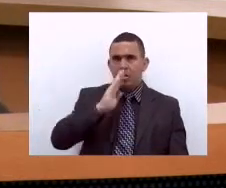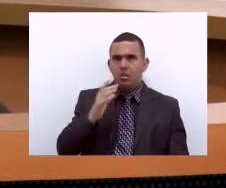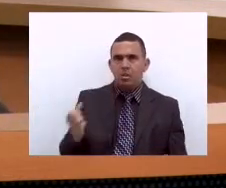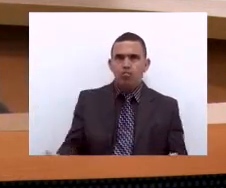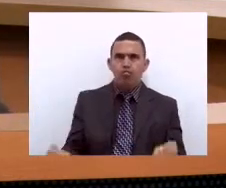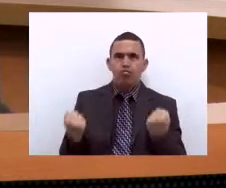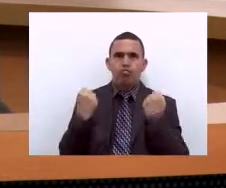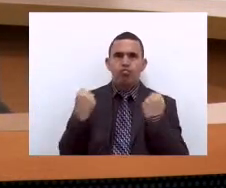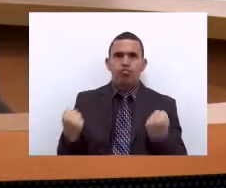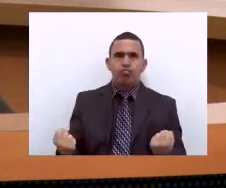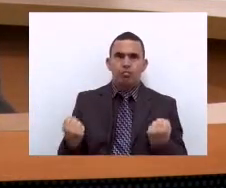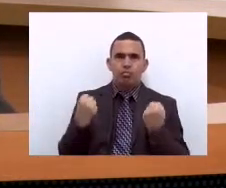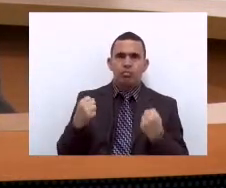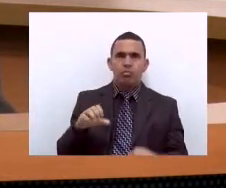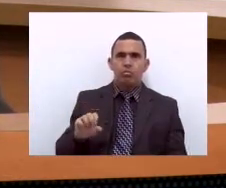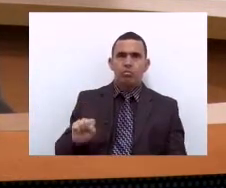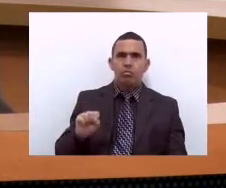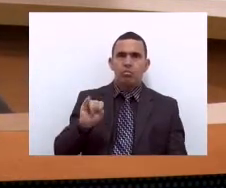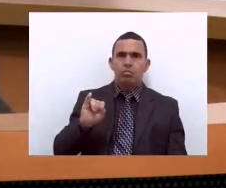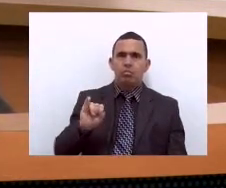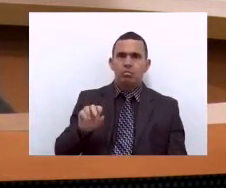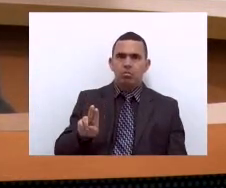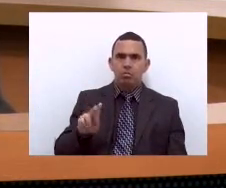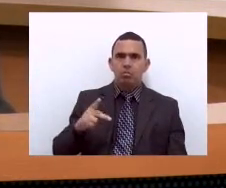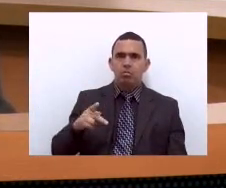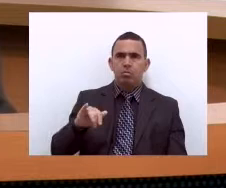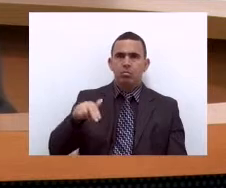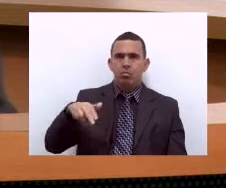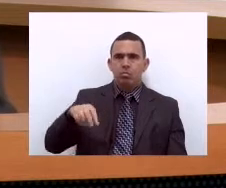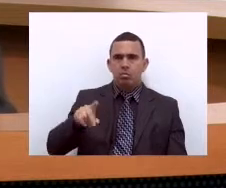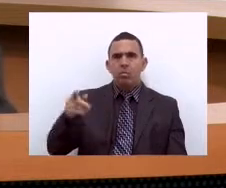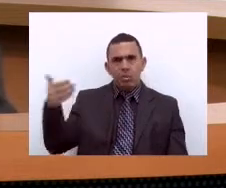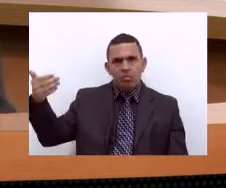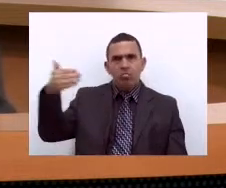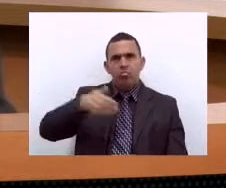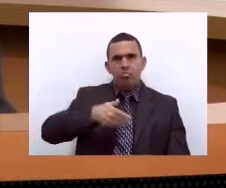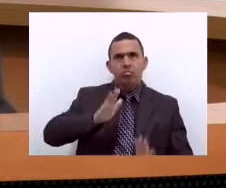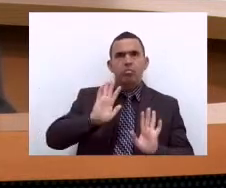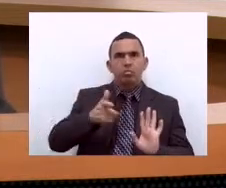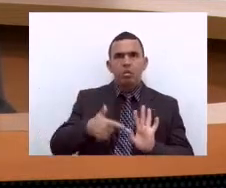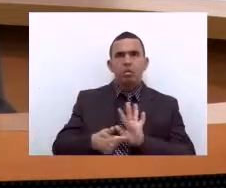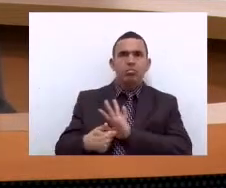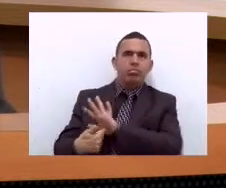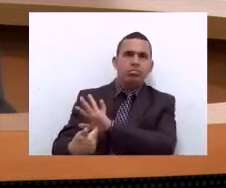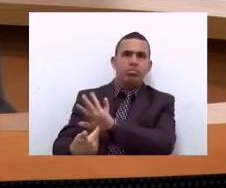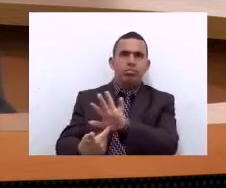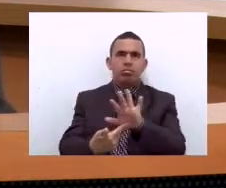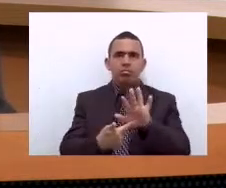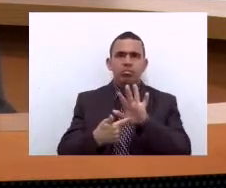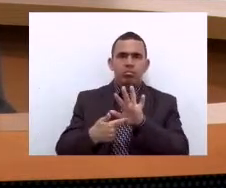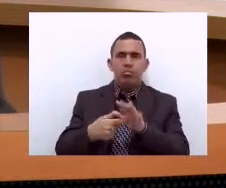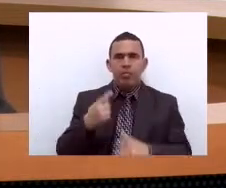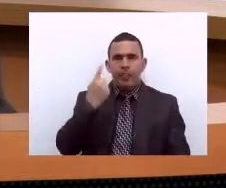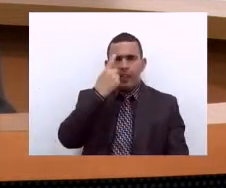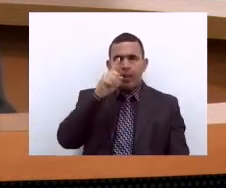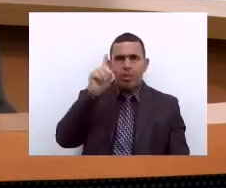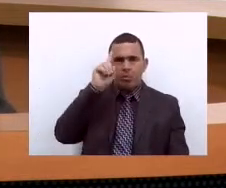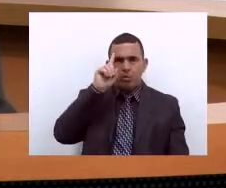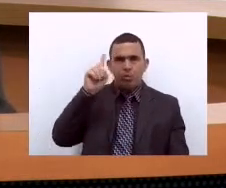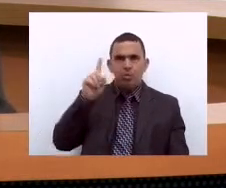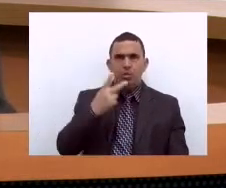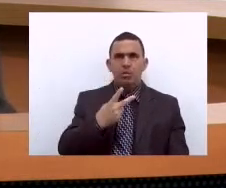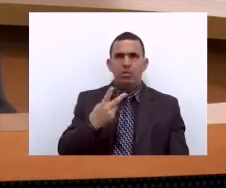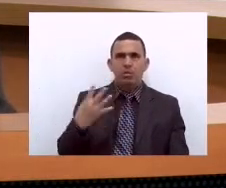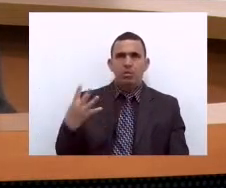supino. E não faz muito tempo que ele esteve aqui e foi apresentado. E no último dia 24,